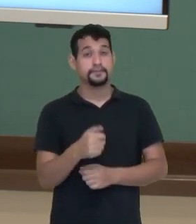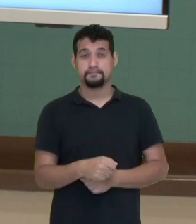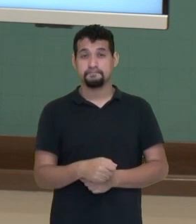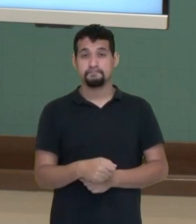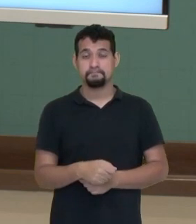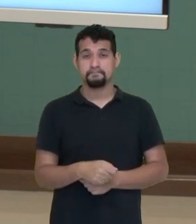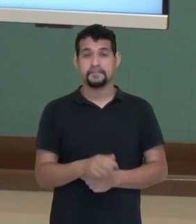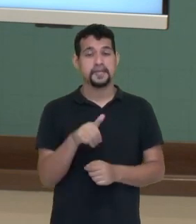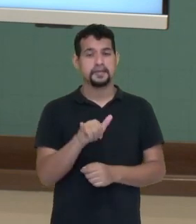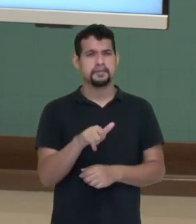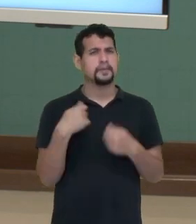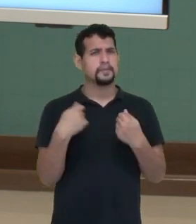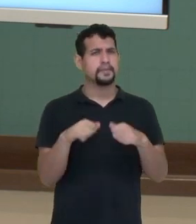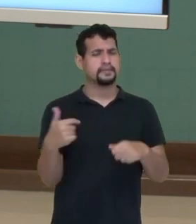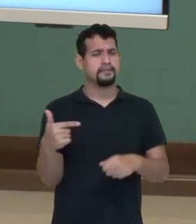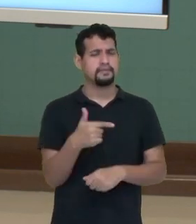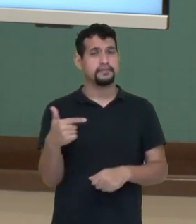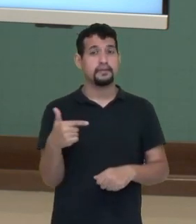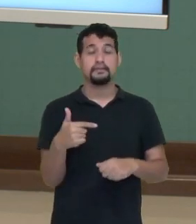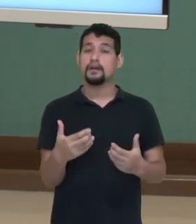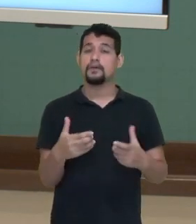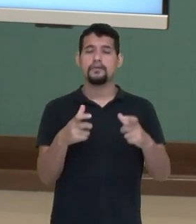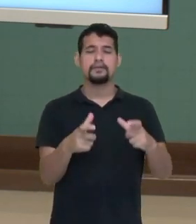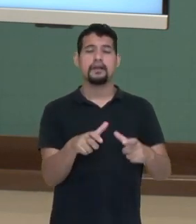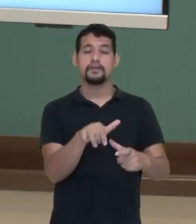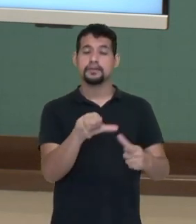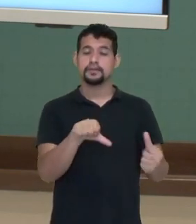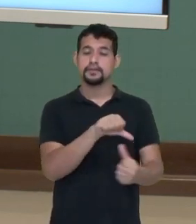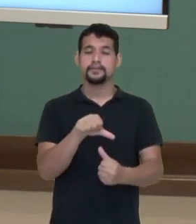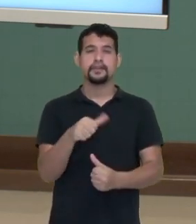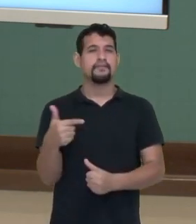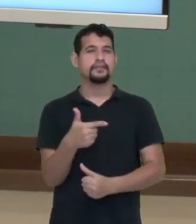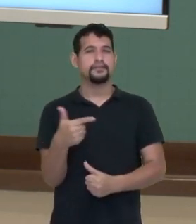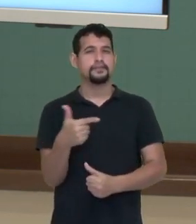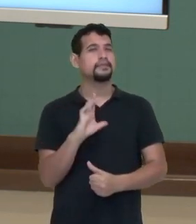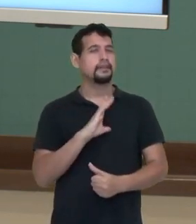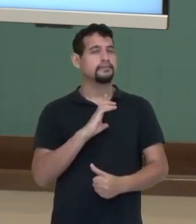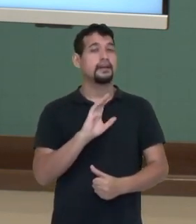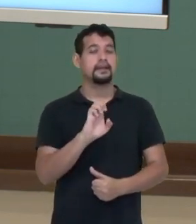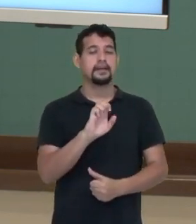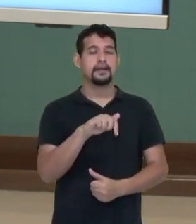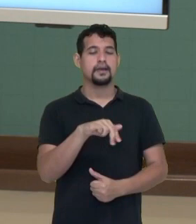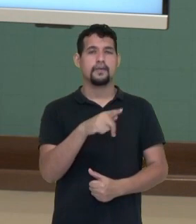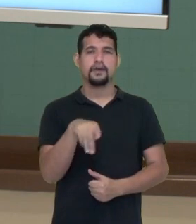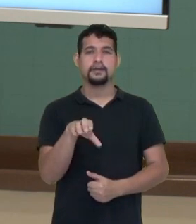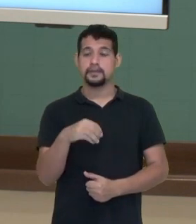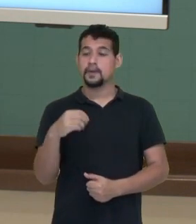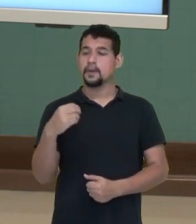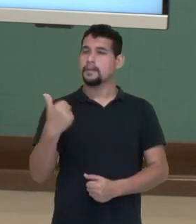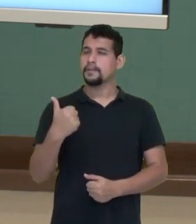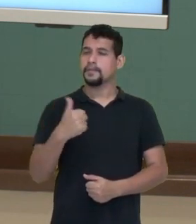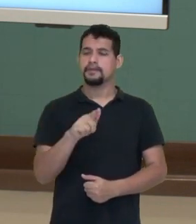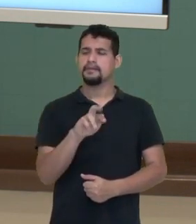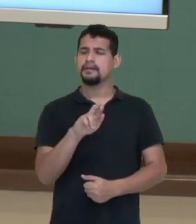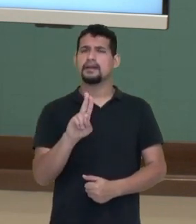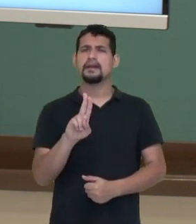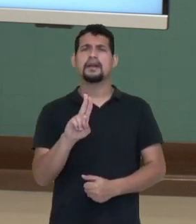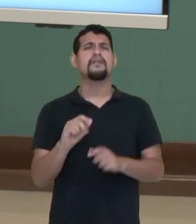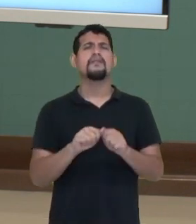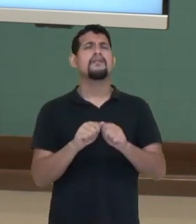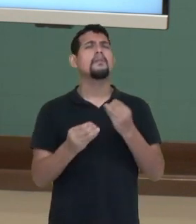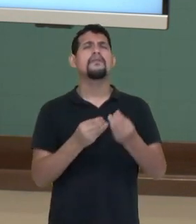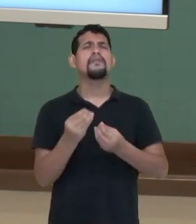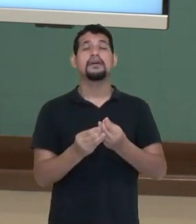ser 22. Então, no lugar do y, coloco 22, eu tenho uma equação do primeiro grau. Como é que eu resolvo? Separando o número